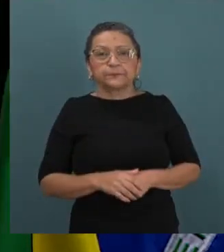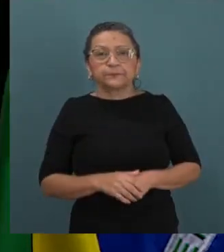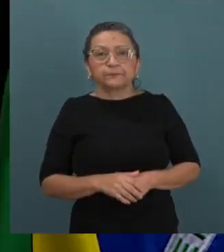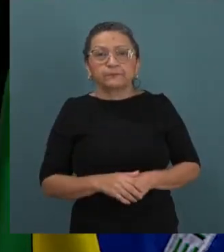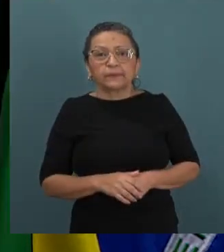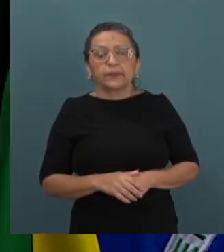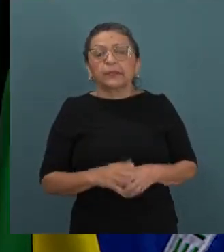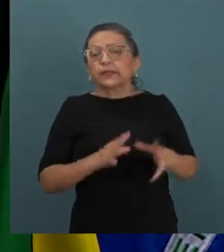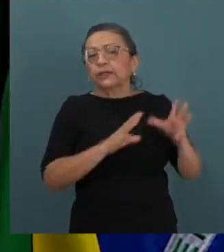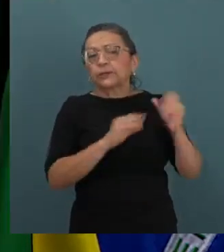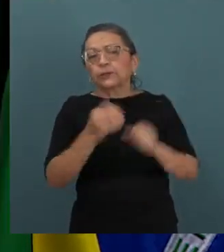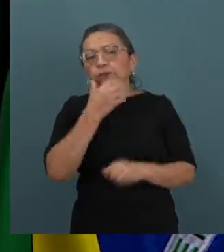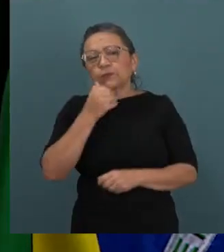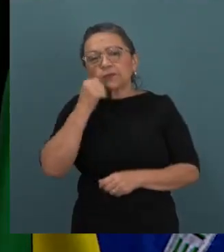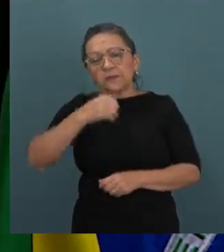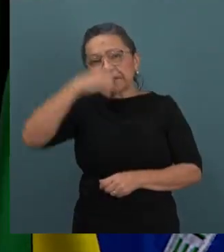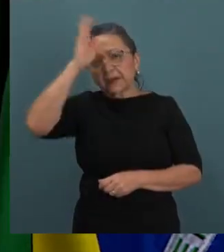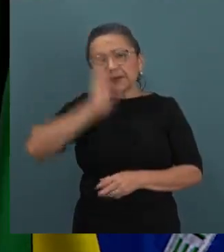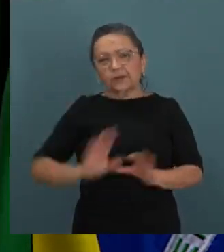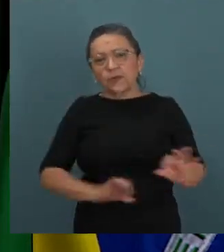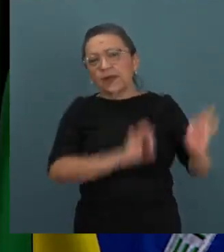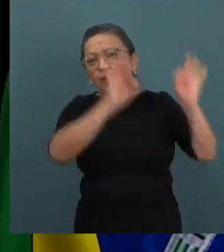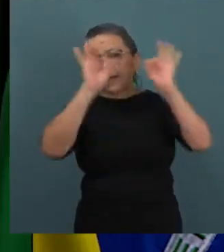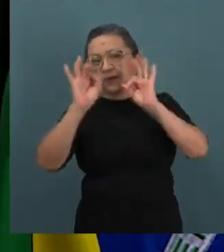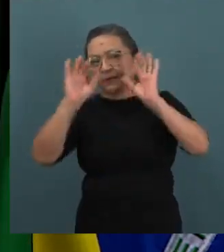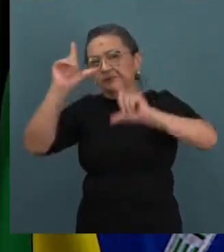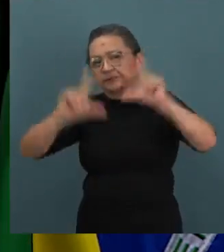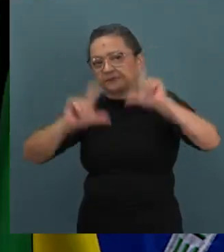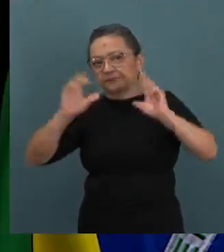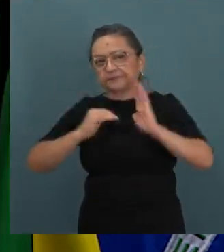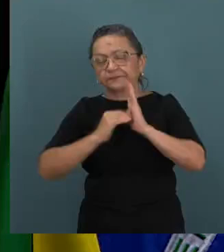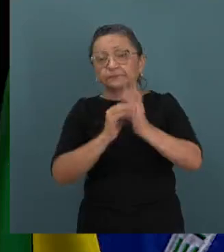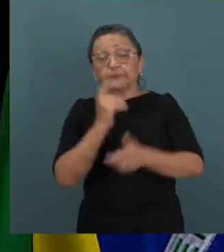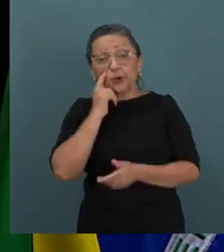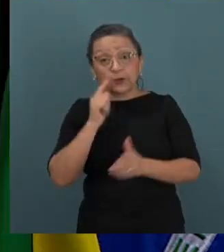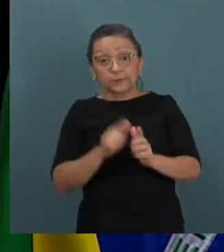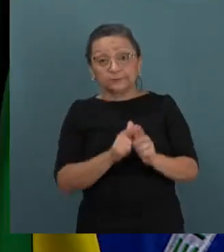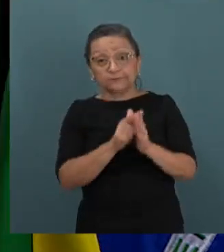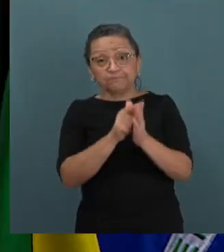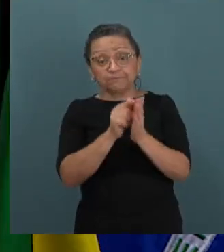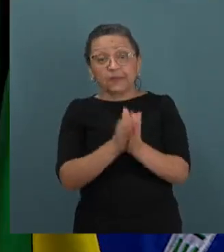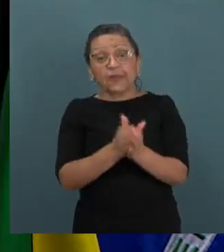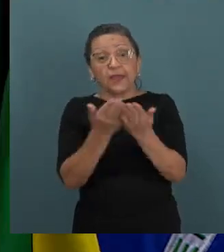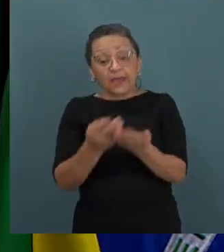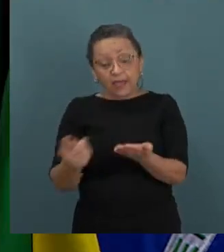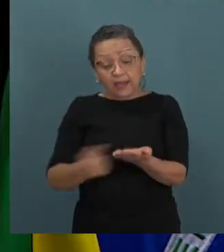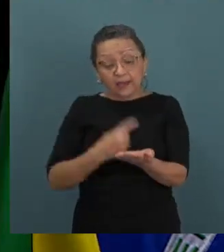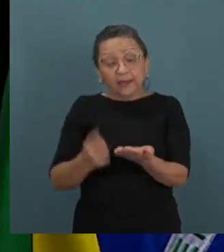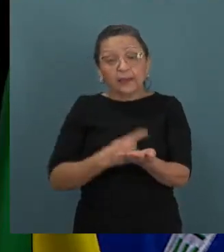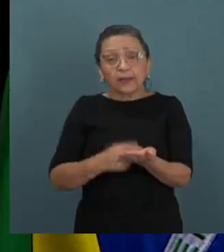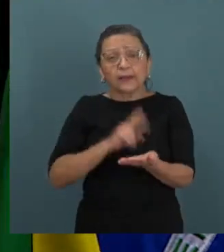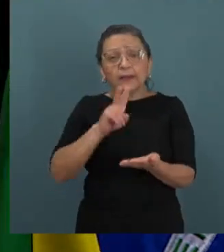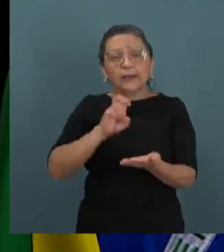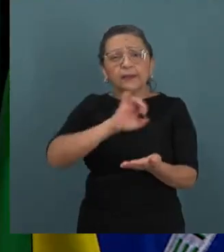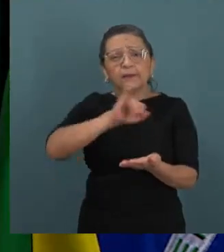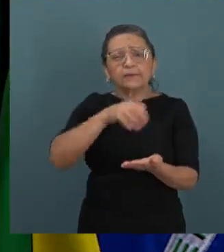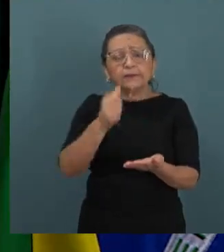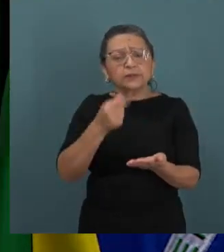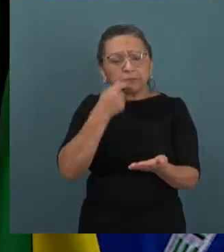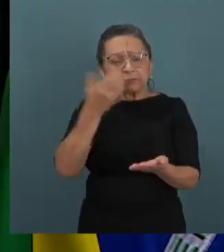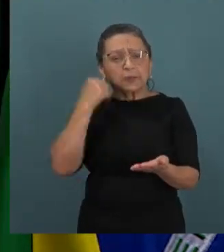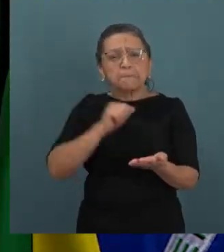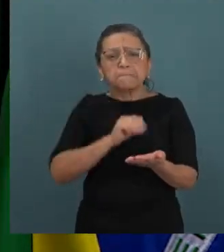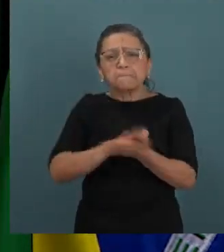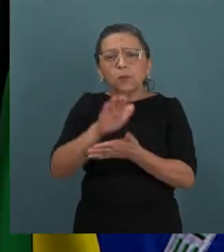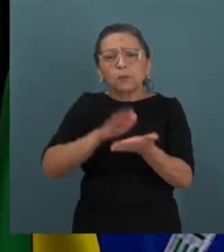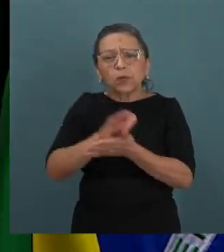as brasileiras e brasileiros que nos acompanham. A revista Veja, senhor presidente, acabou de publicar nesses últimos dias